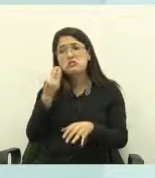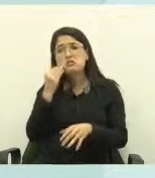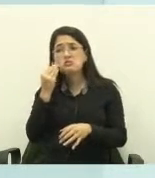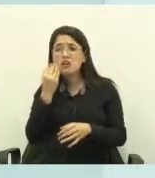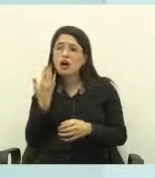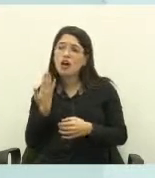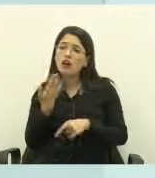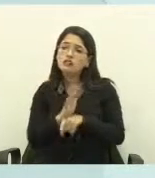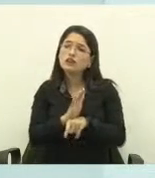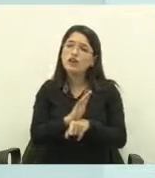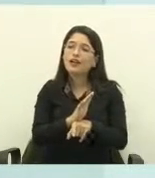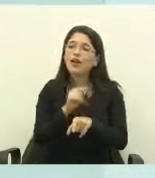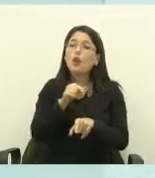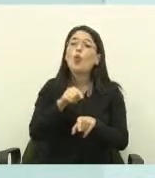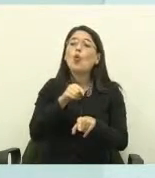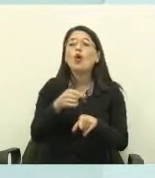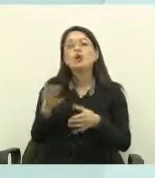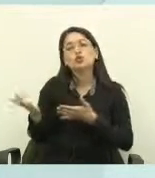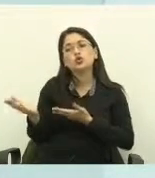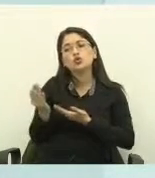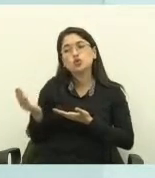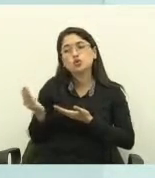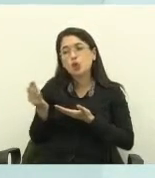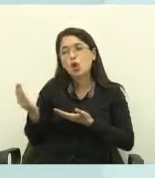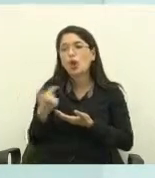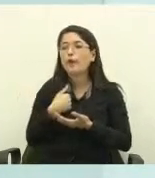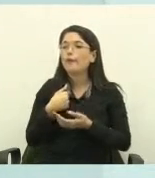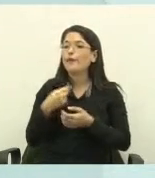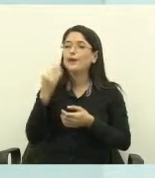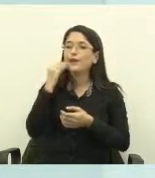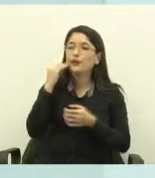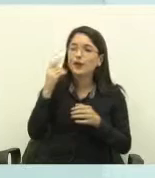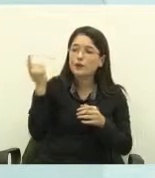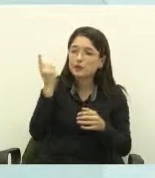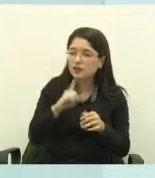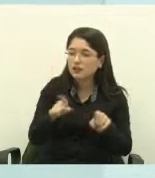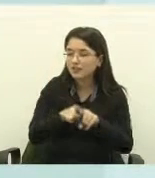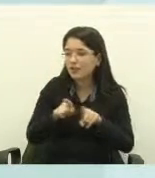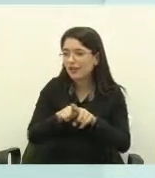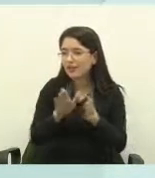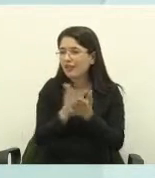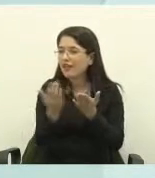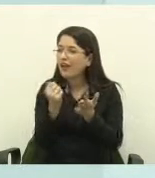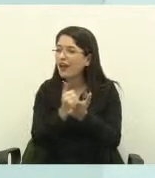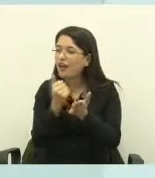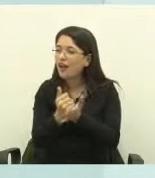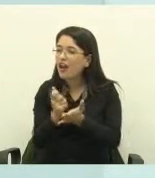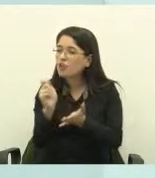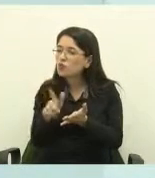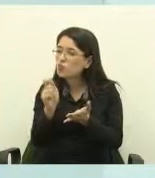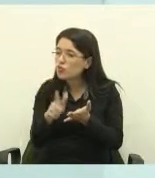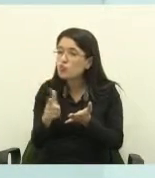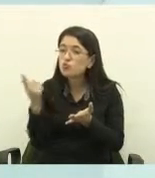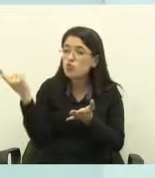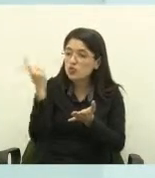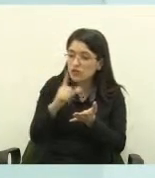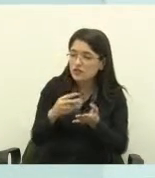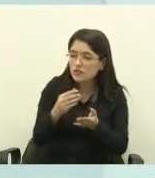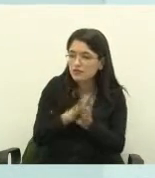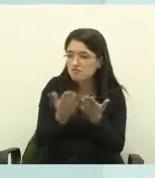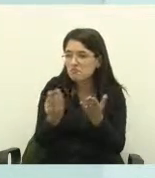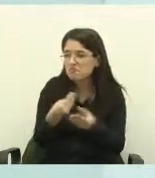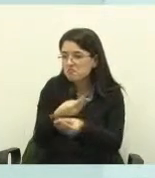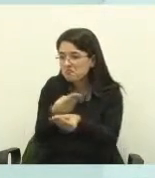ajudar os jovens com um emprego, tirar carteira de trabalho. Eu queria saber se a senhora já tem em números,